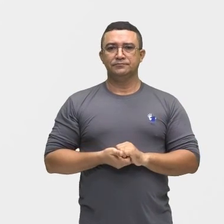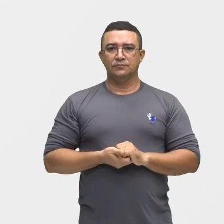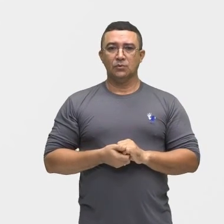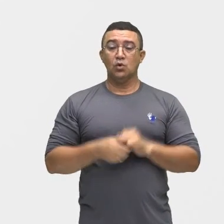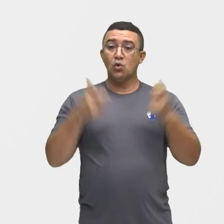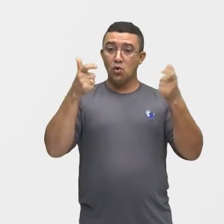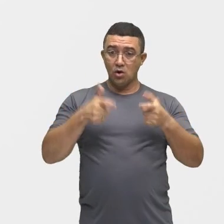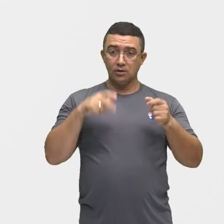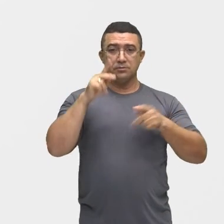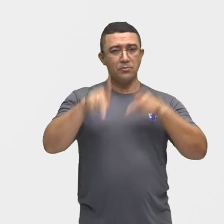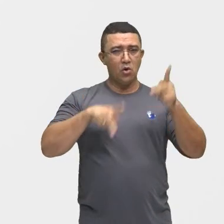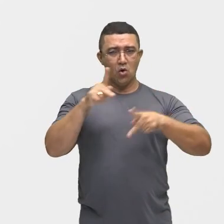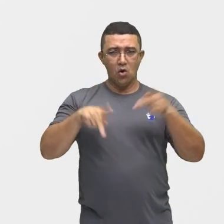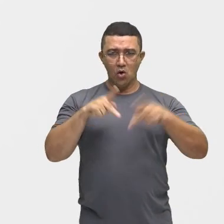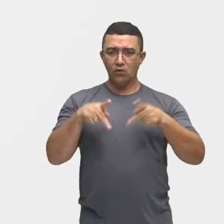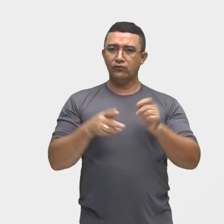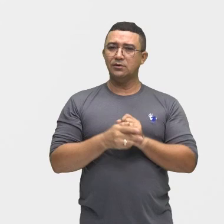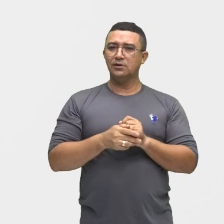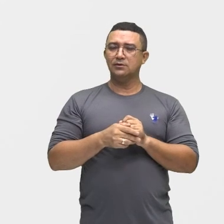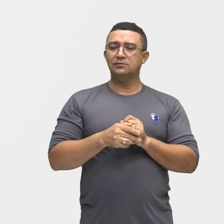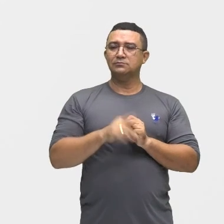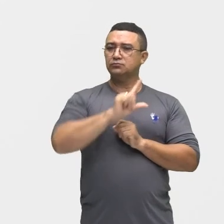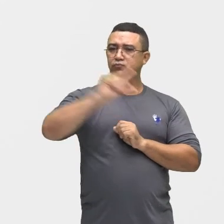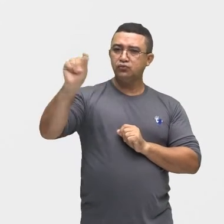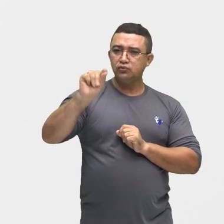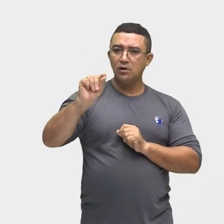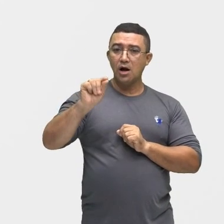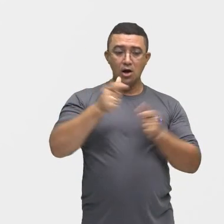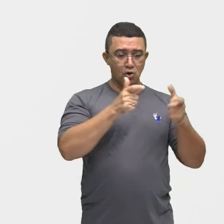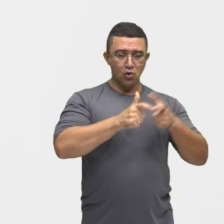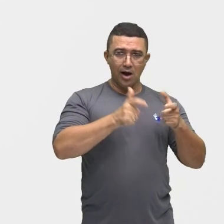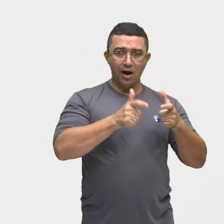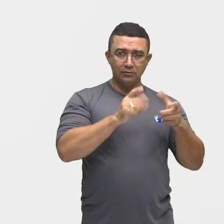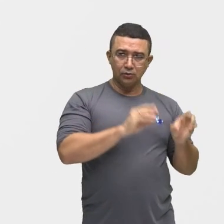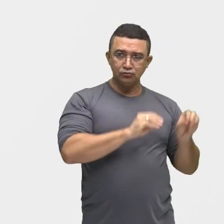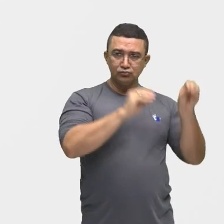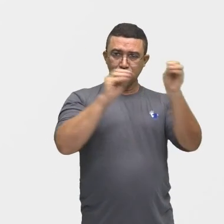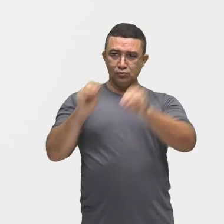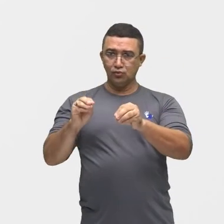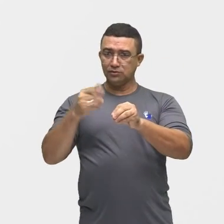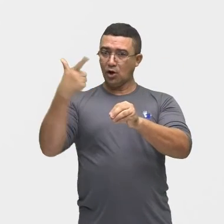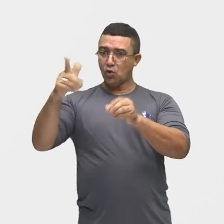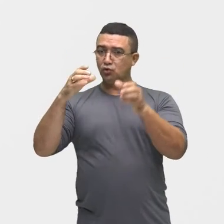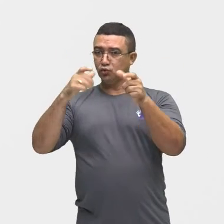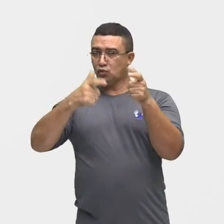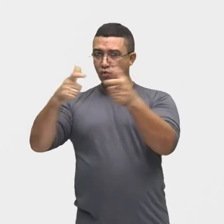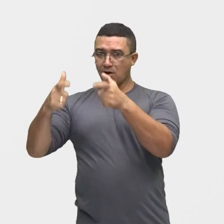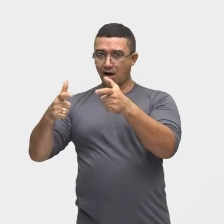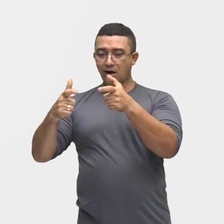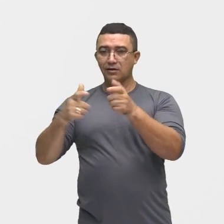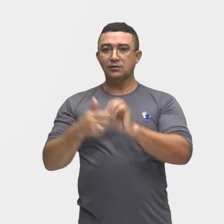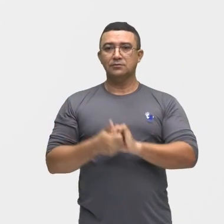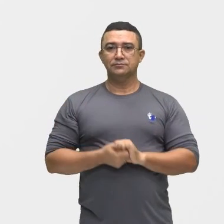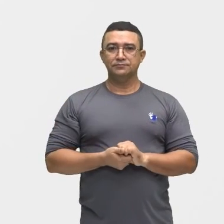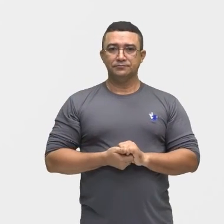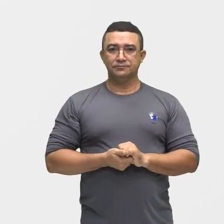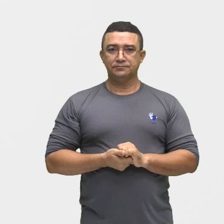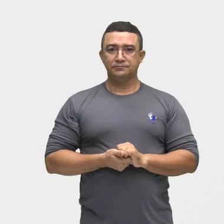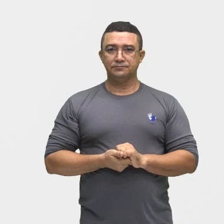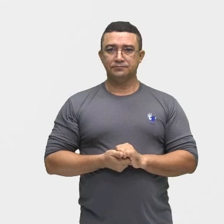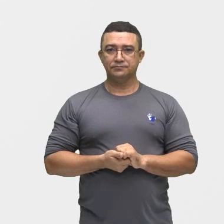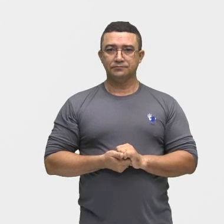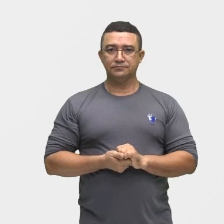onde a população ela vai sair ali de um lugar para o outro, né, no caso a mobilidade espacial aí